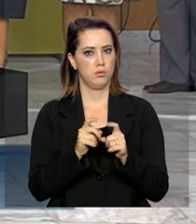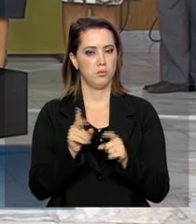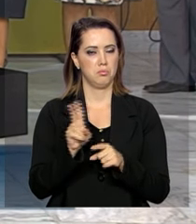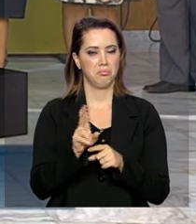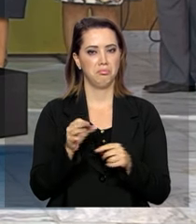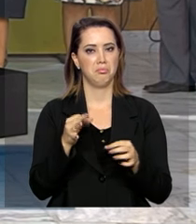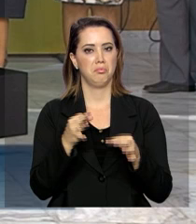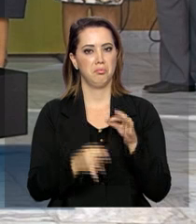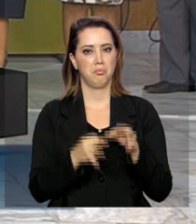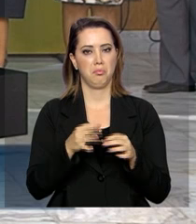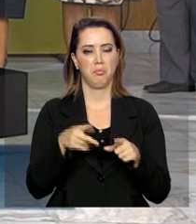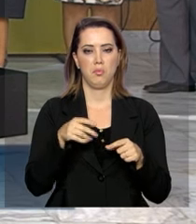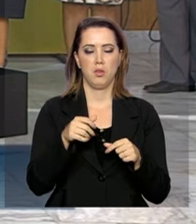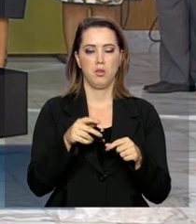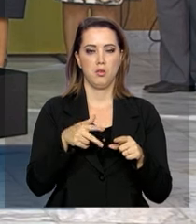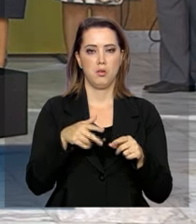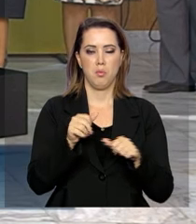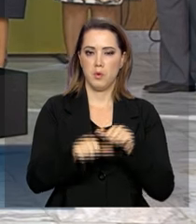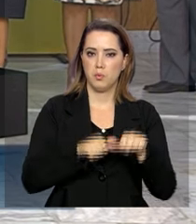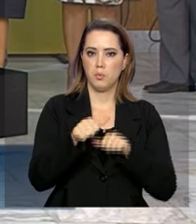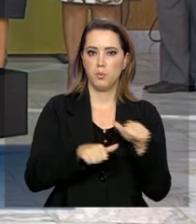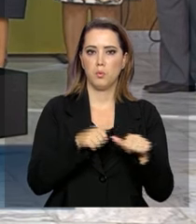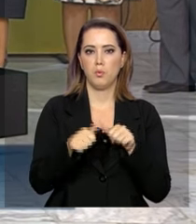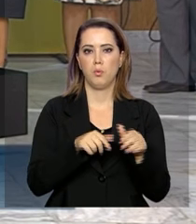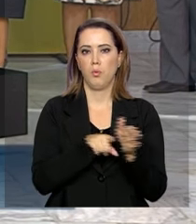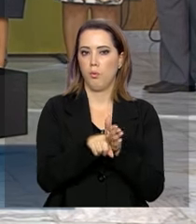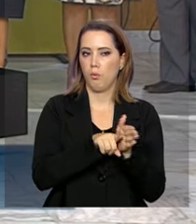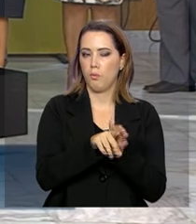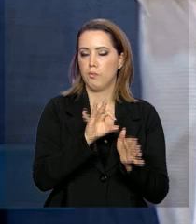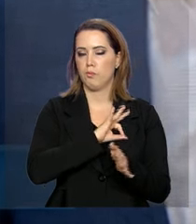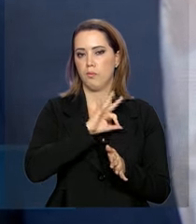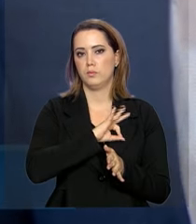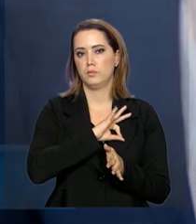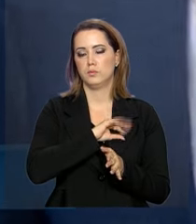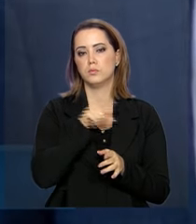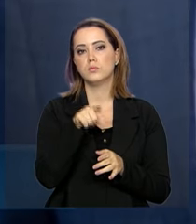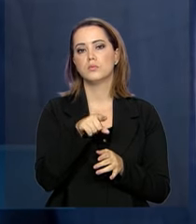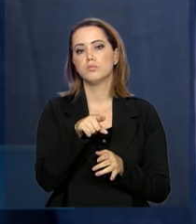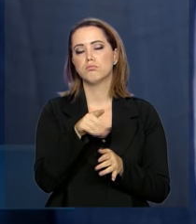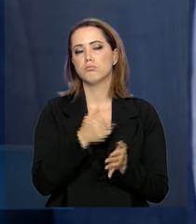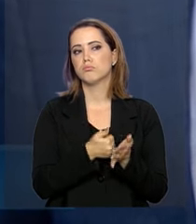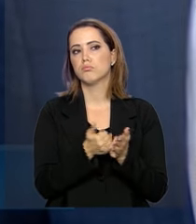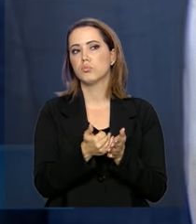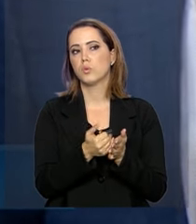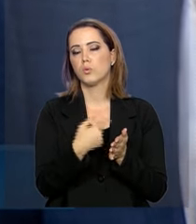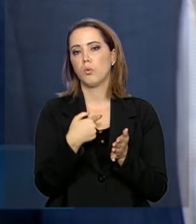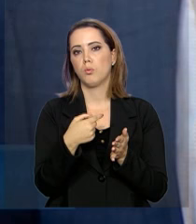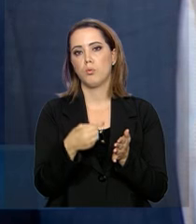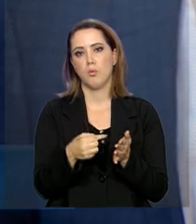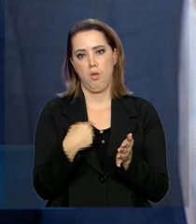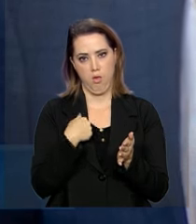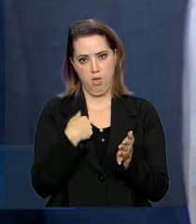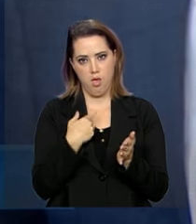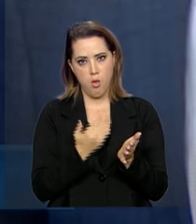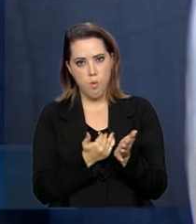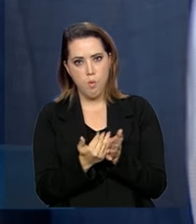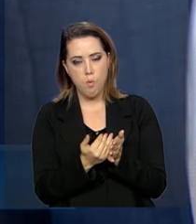para mudar os rumos da Operação Lava Jato. Uma iniciativa teria sido tomada por